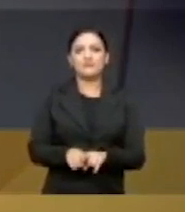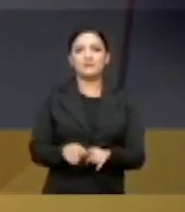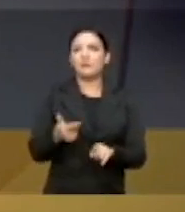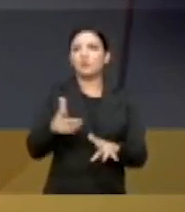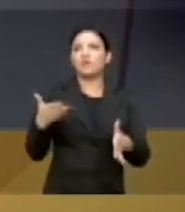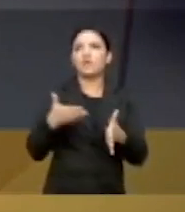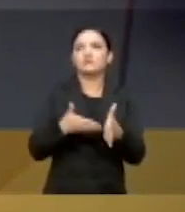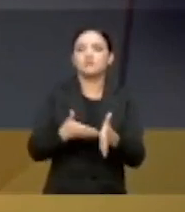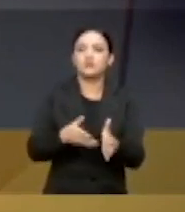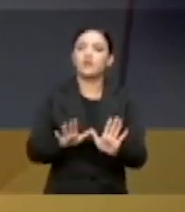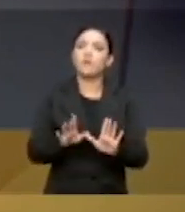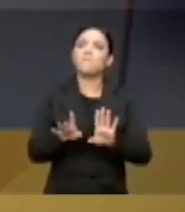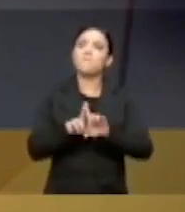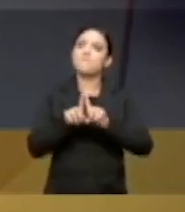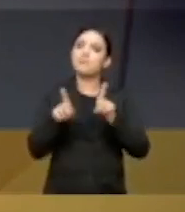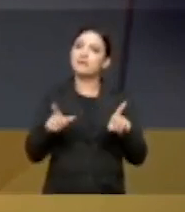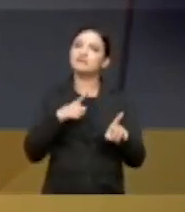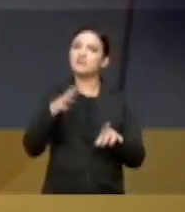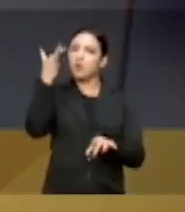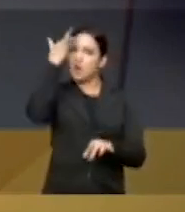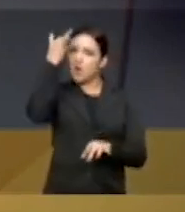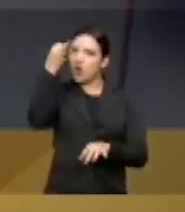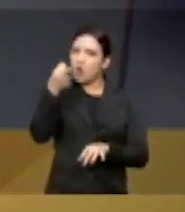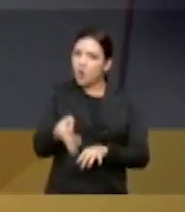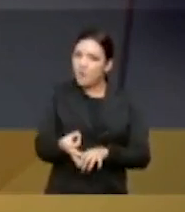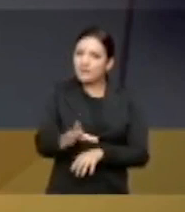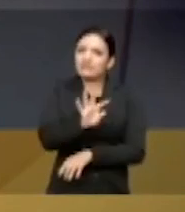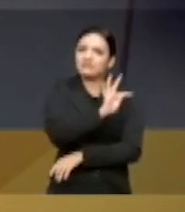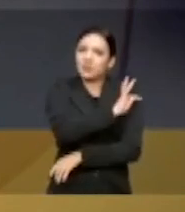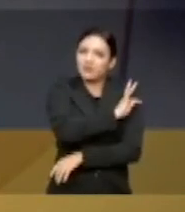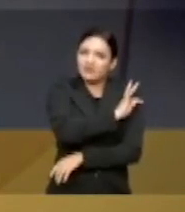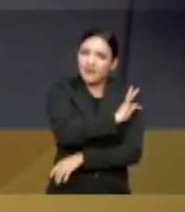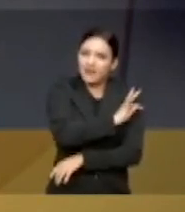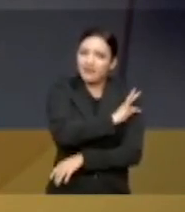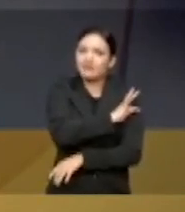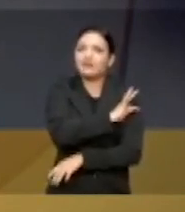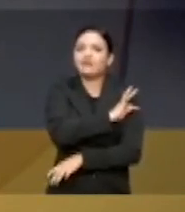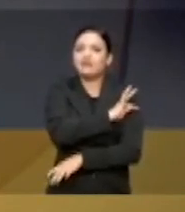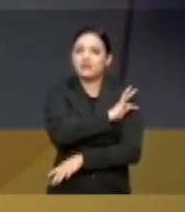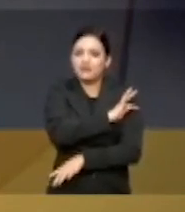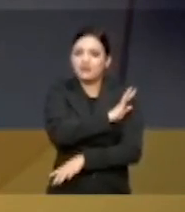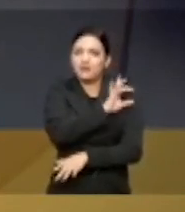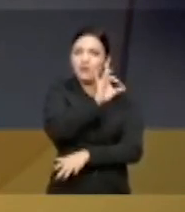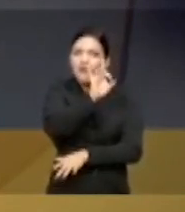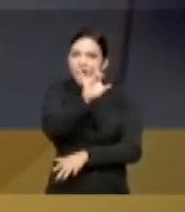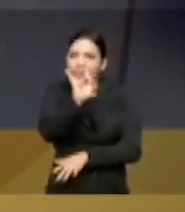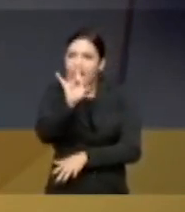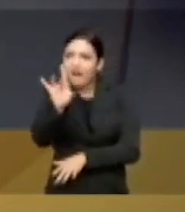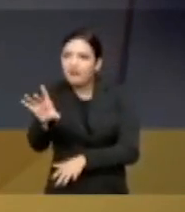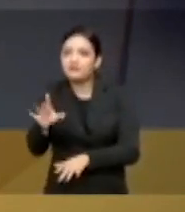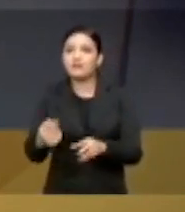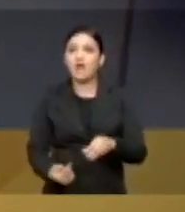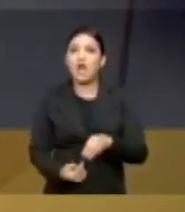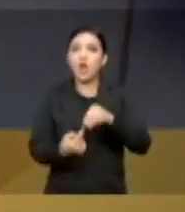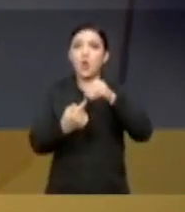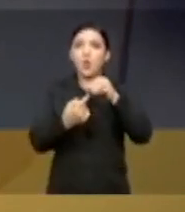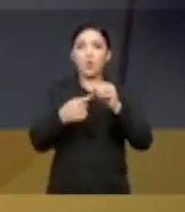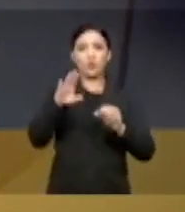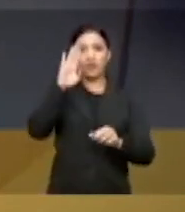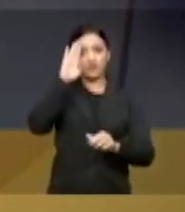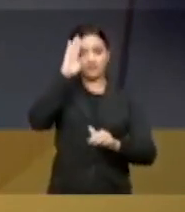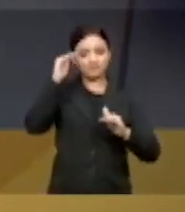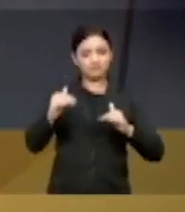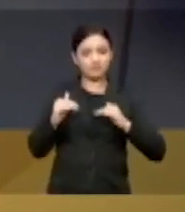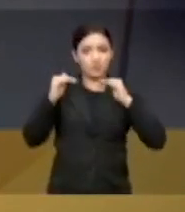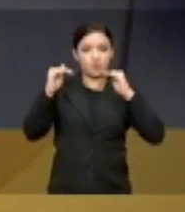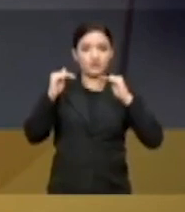é vinculada a uma compreensão técnica aplicada caso a caso pela única autoridade sanitária competente,